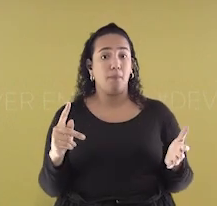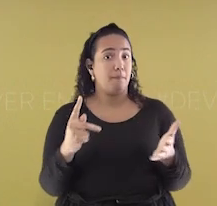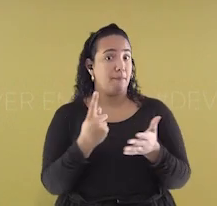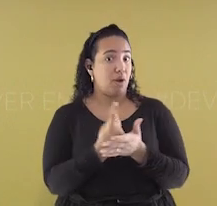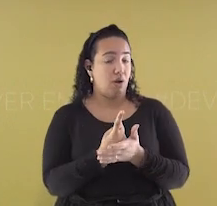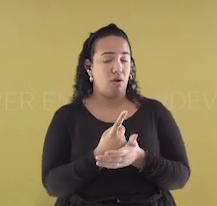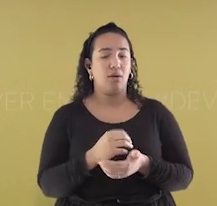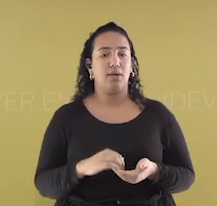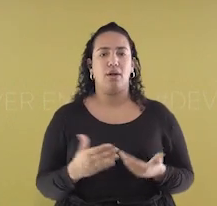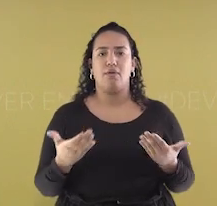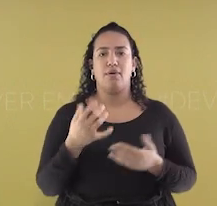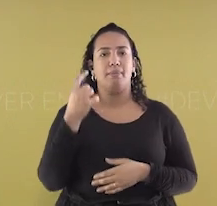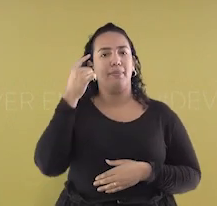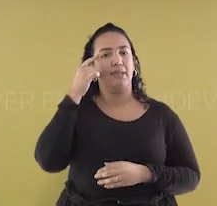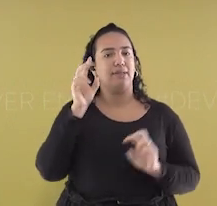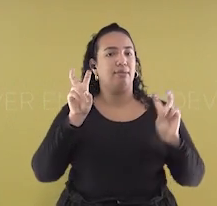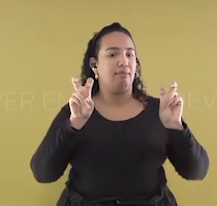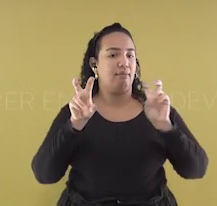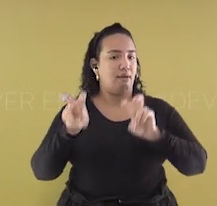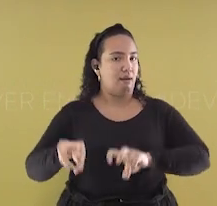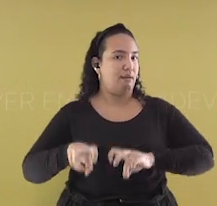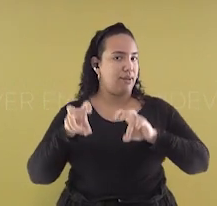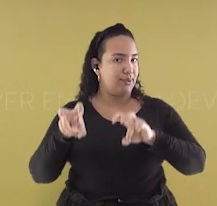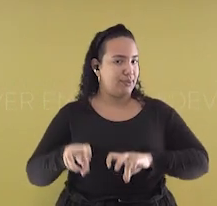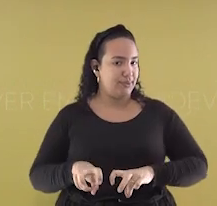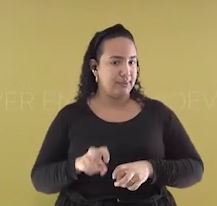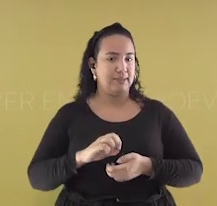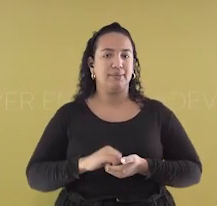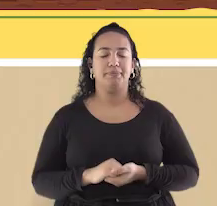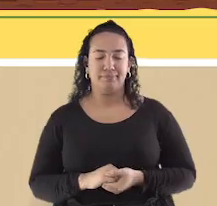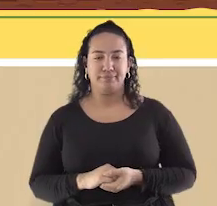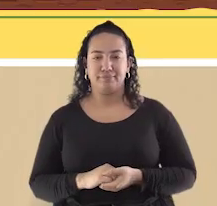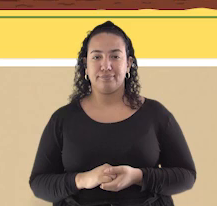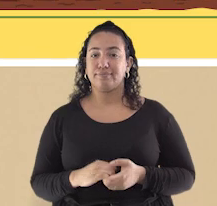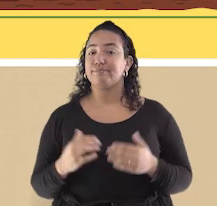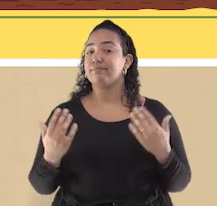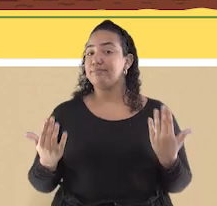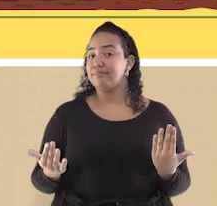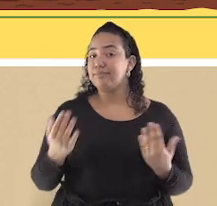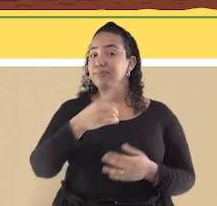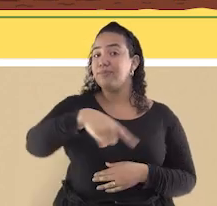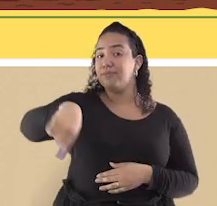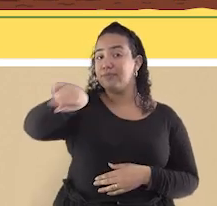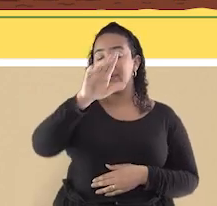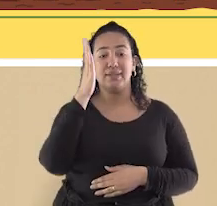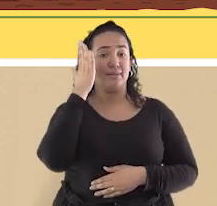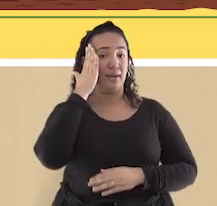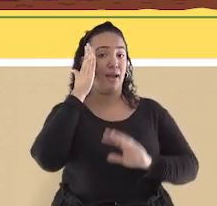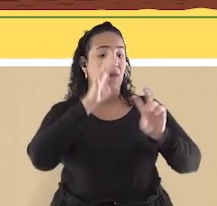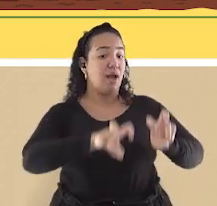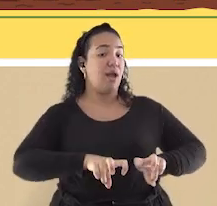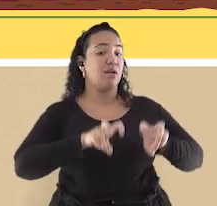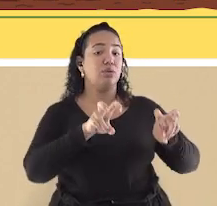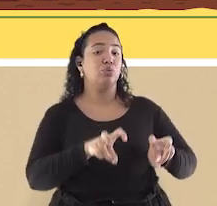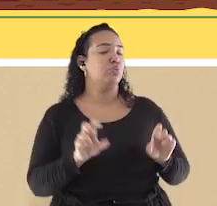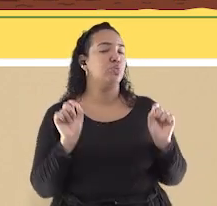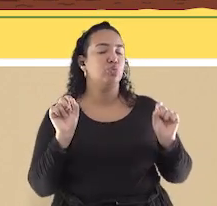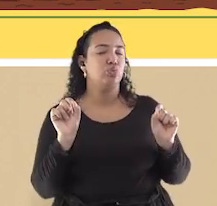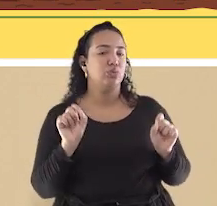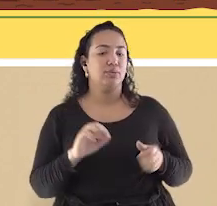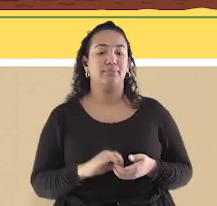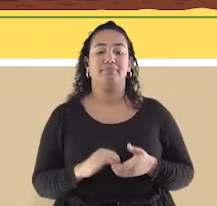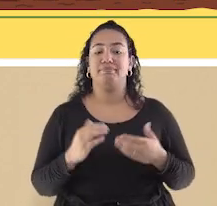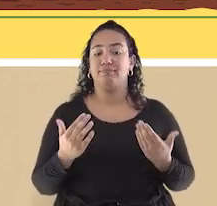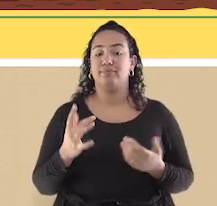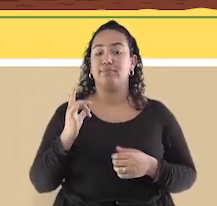pode ocorrer pensando mais sobre a agricultura, por exemplo. Vocês sabem o que é agricultura? A agricultura é